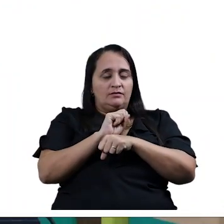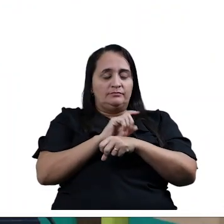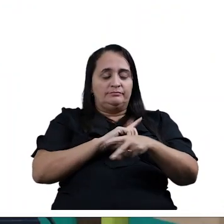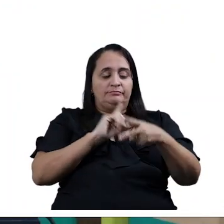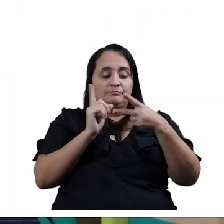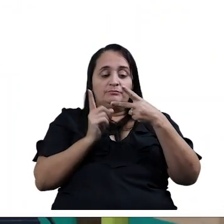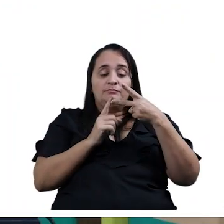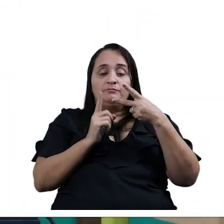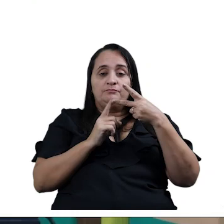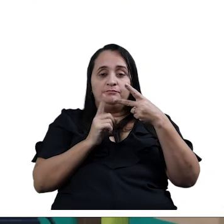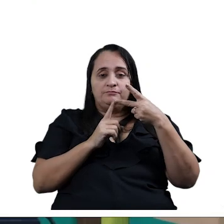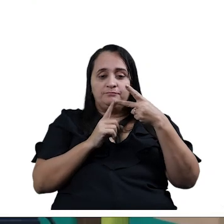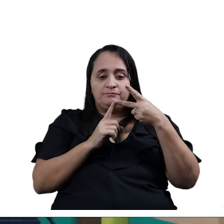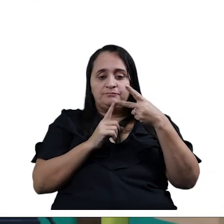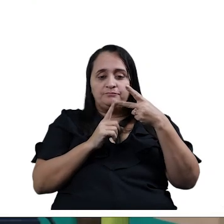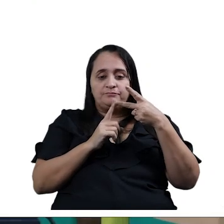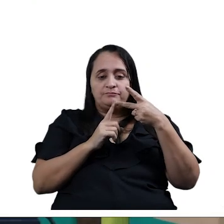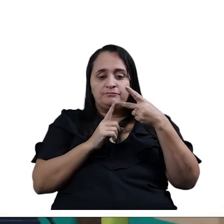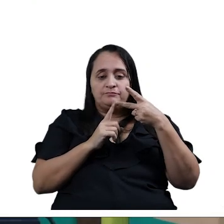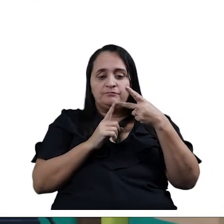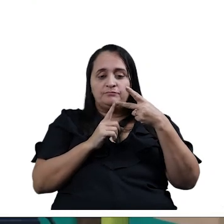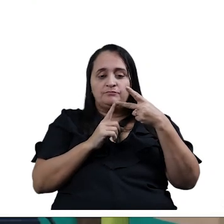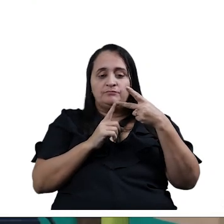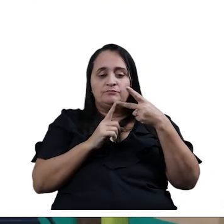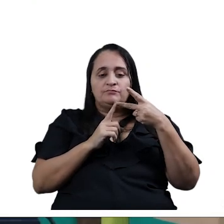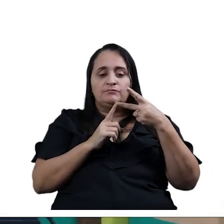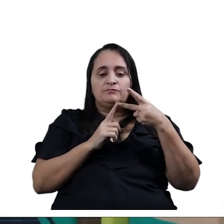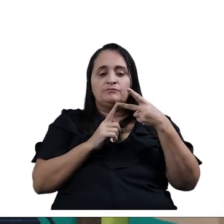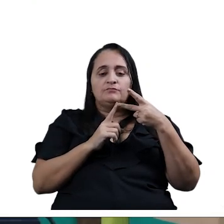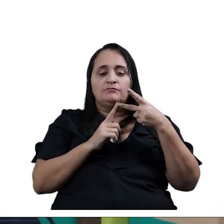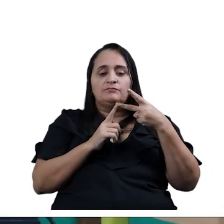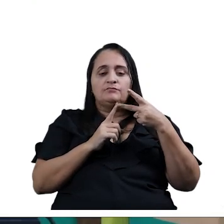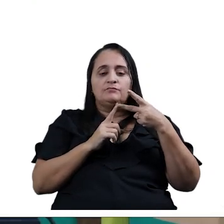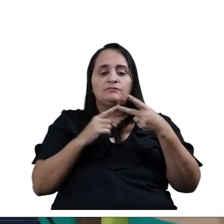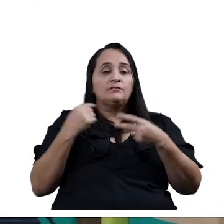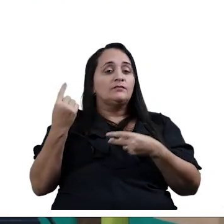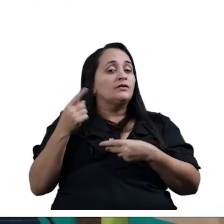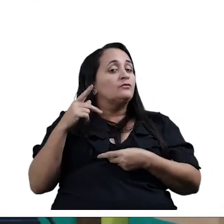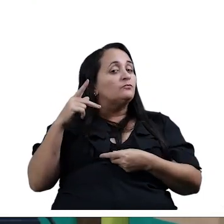Brasil. Segundo o cartaz, paramos